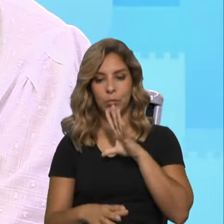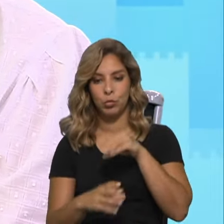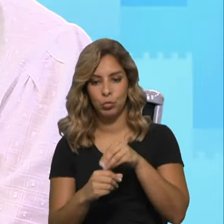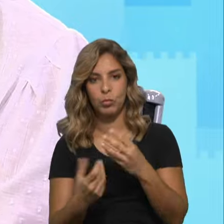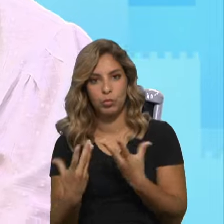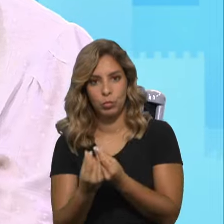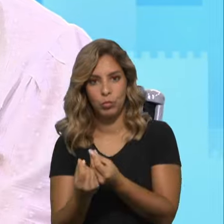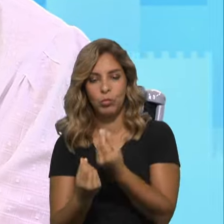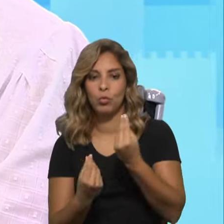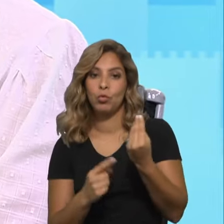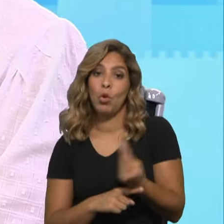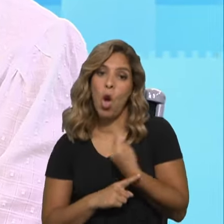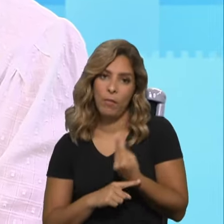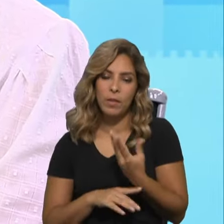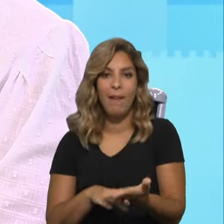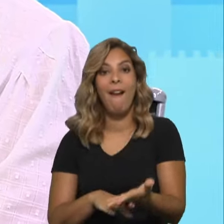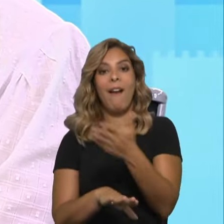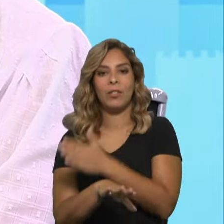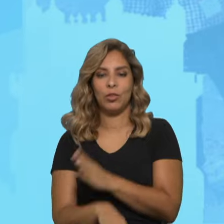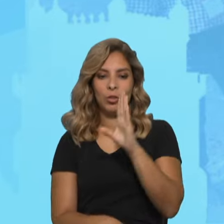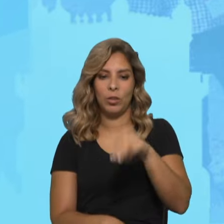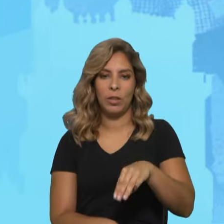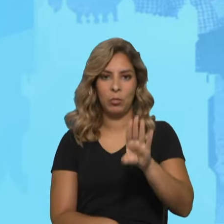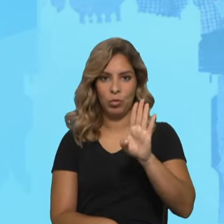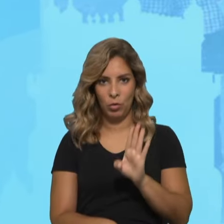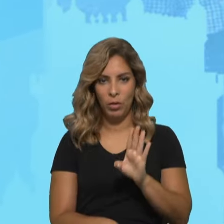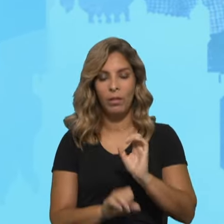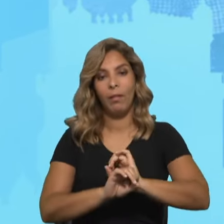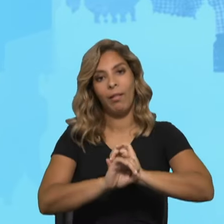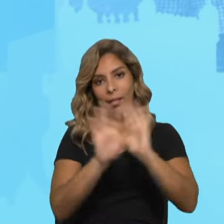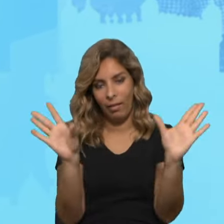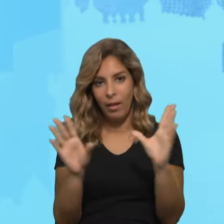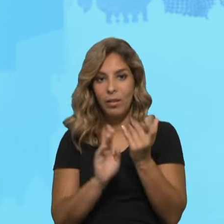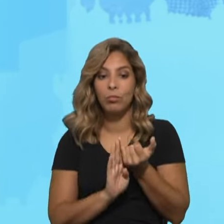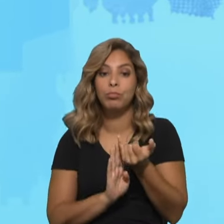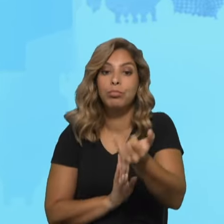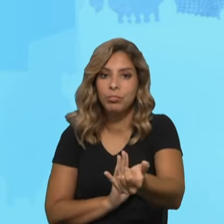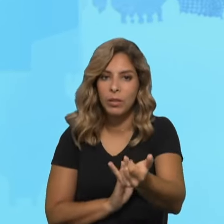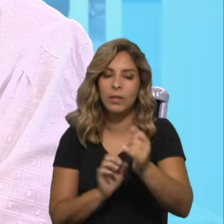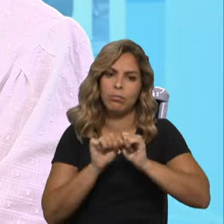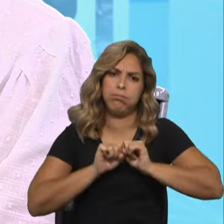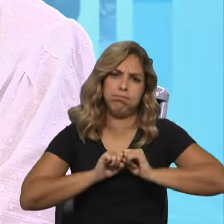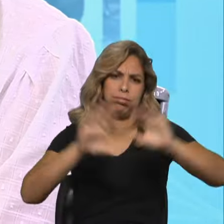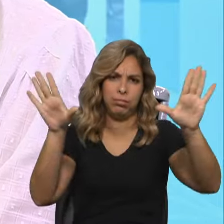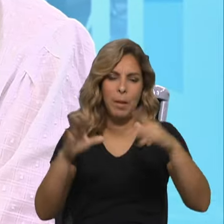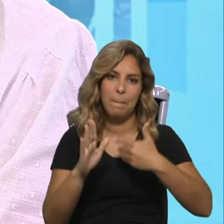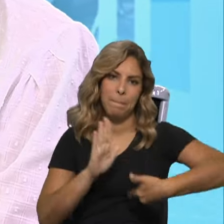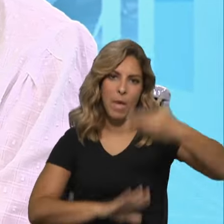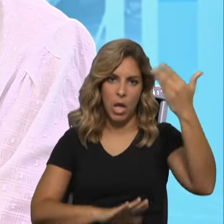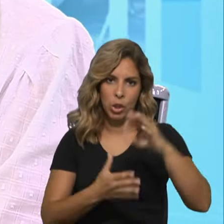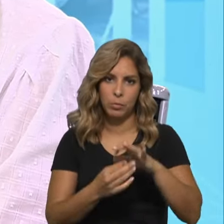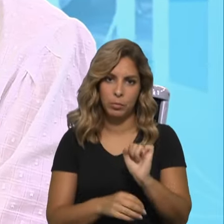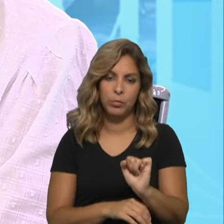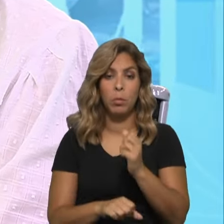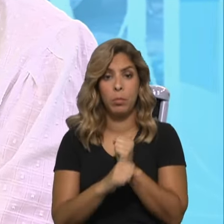jovens veio antes da da Jornada Mundial da Juventude claro que naturalmente a jornada impulsionou e bastante o trabalho que a